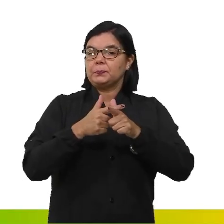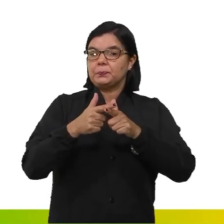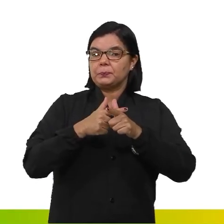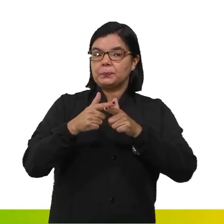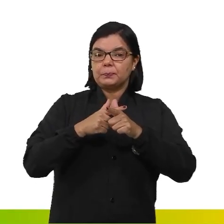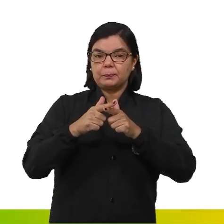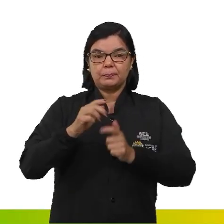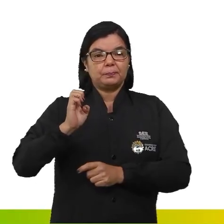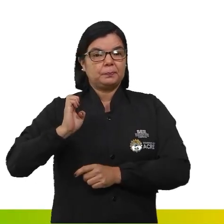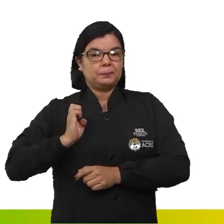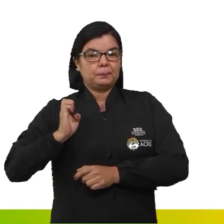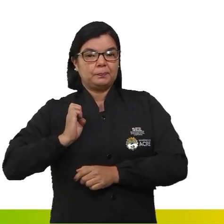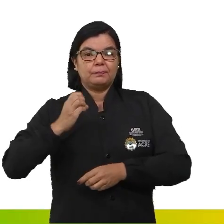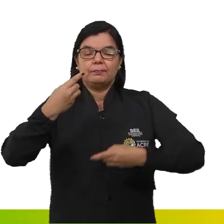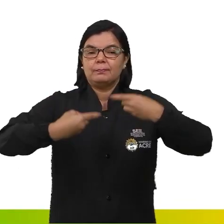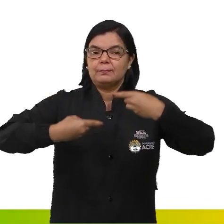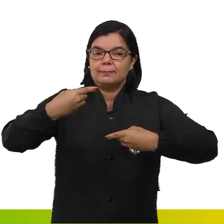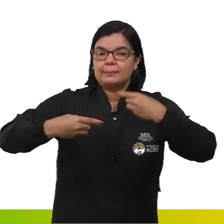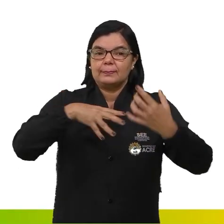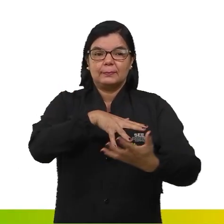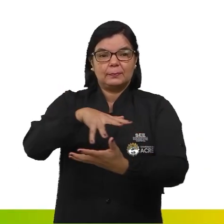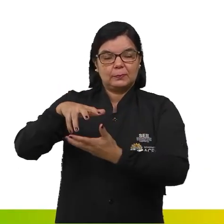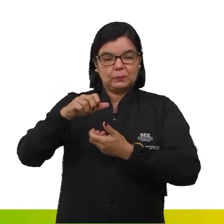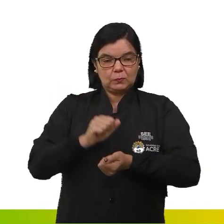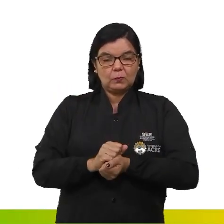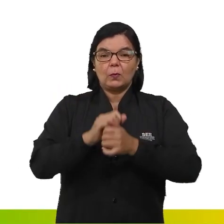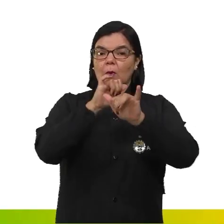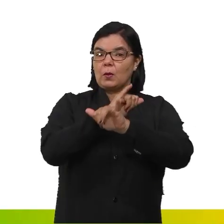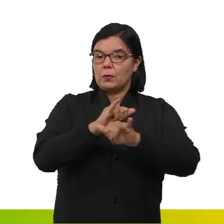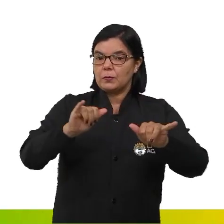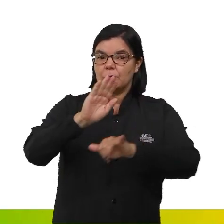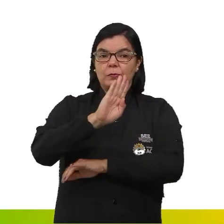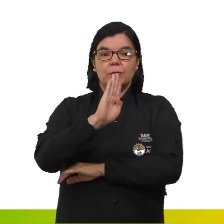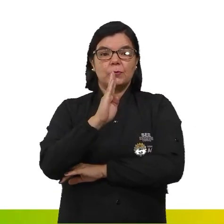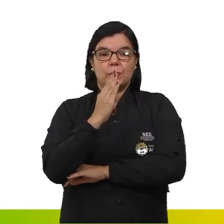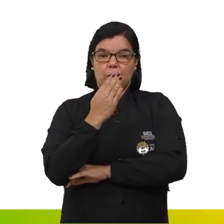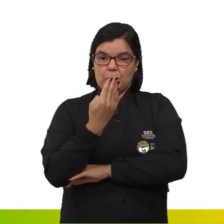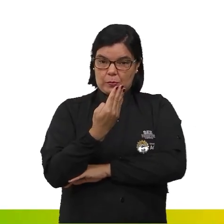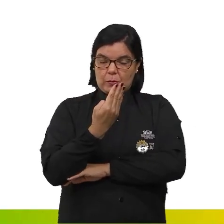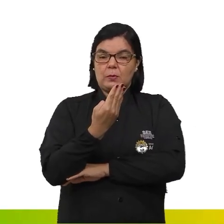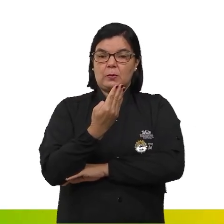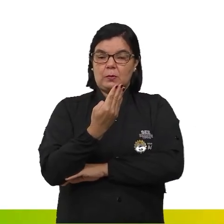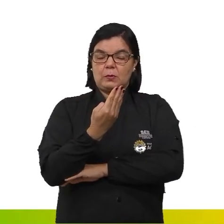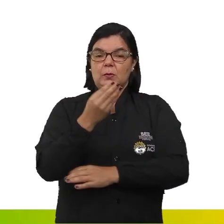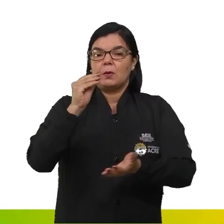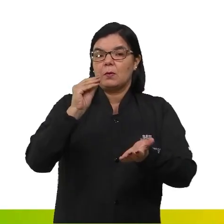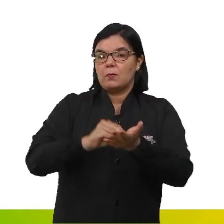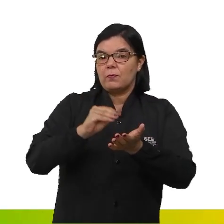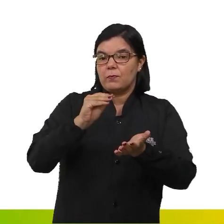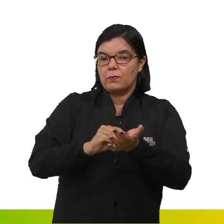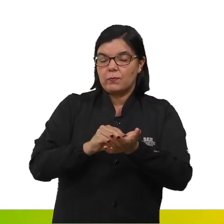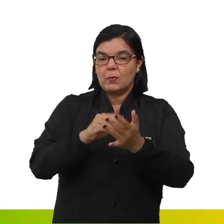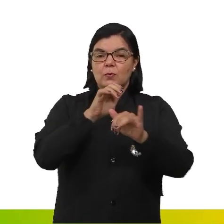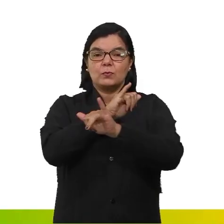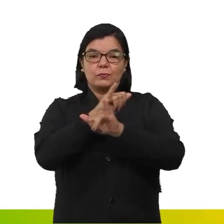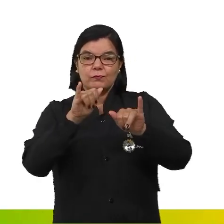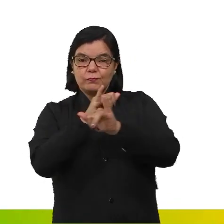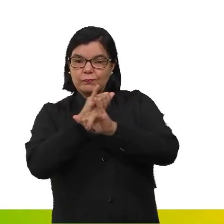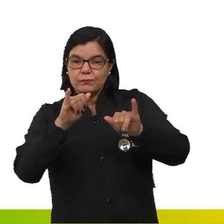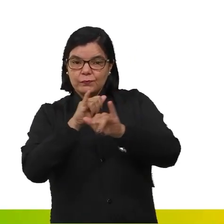problemas éticos e políticos no mundo. Então, notícias falsas, fake news, né, e